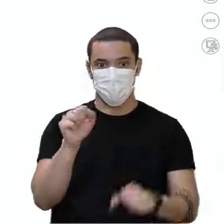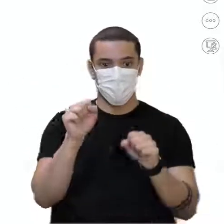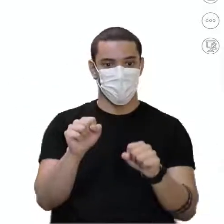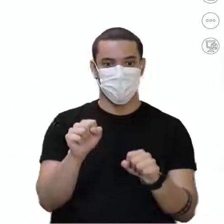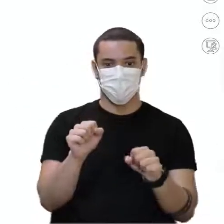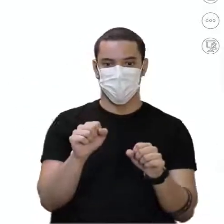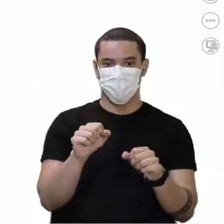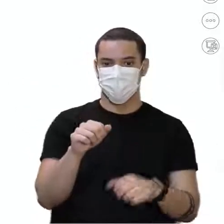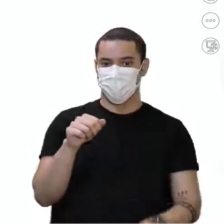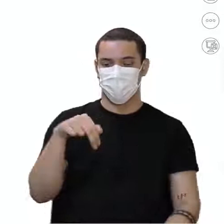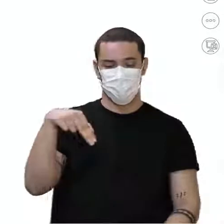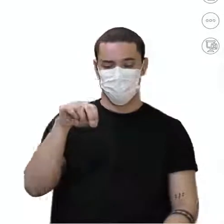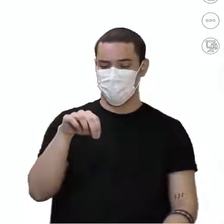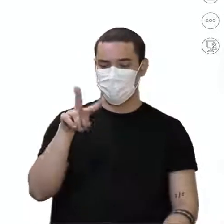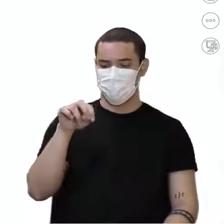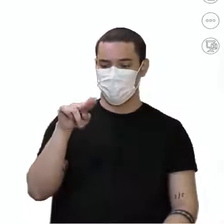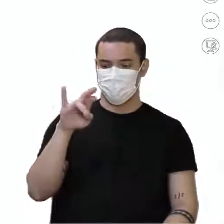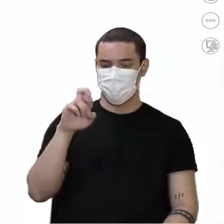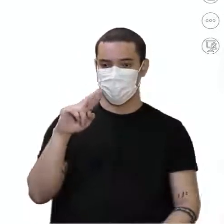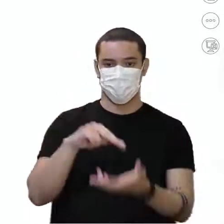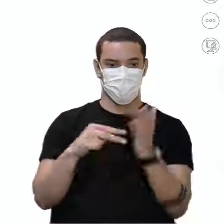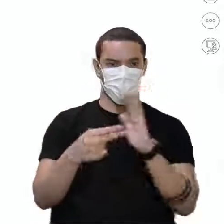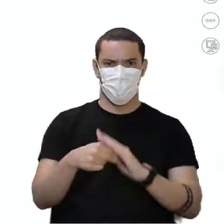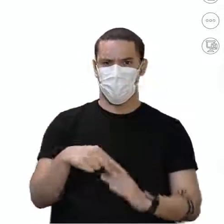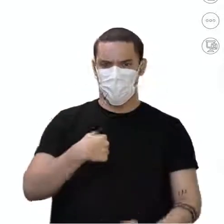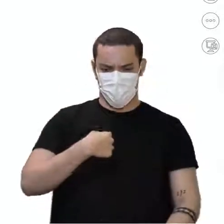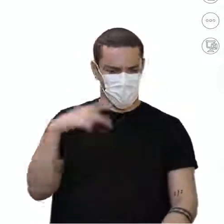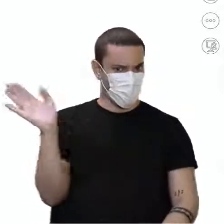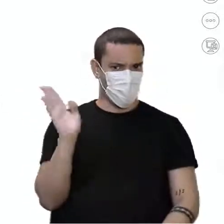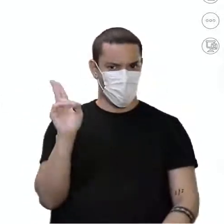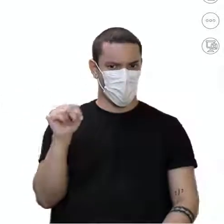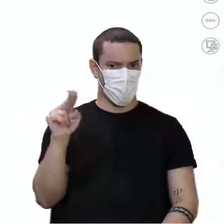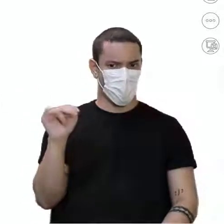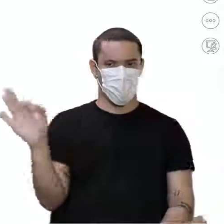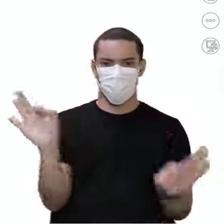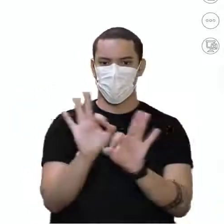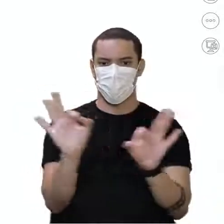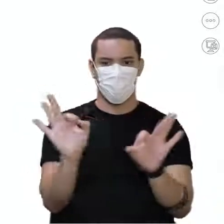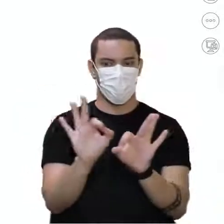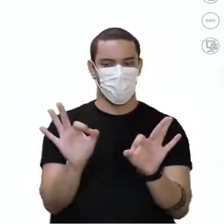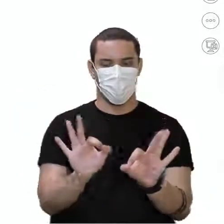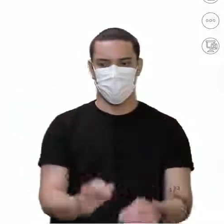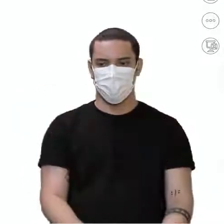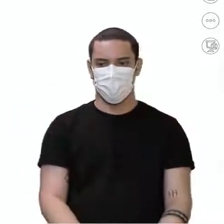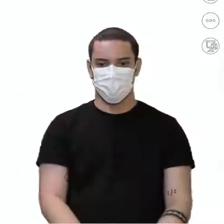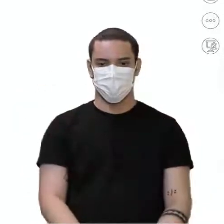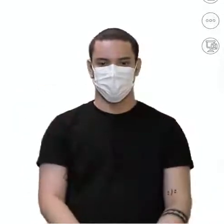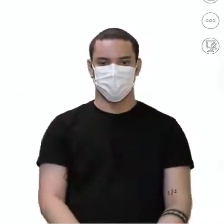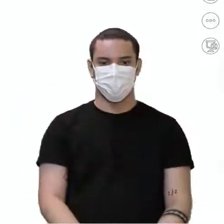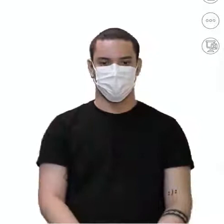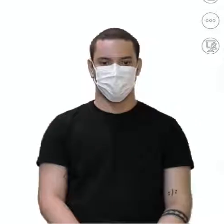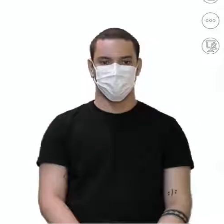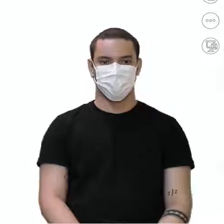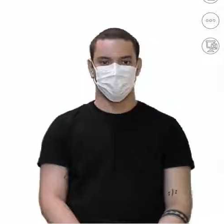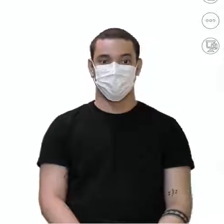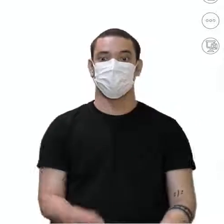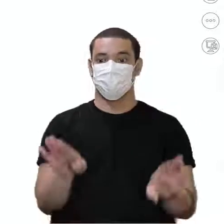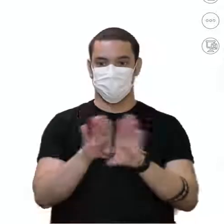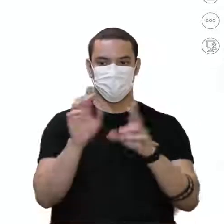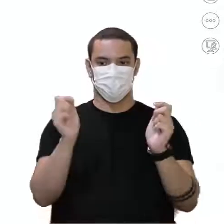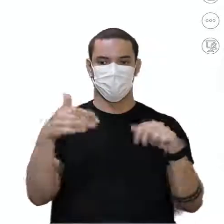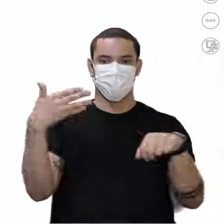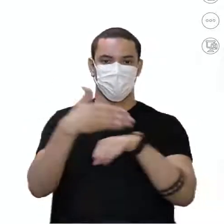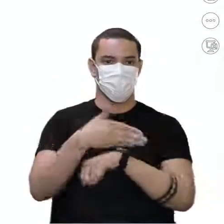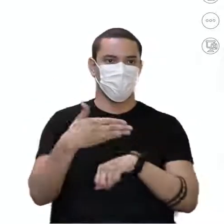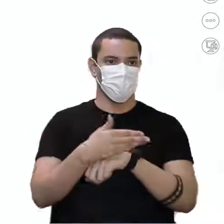só dizer no, never. Porque esse never também é uma frequency word, né? É uma questão de frequência. Então, não foi